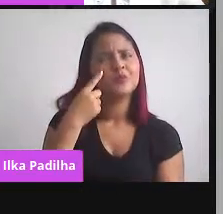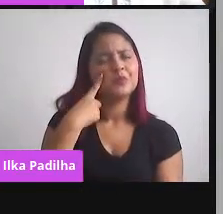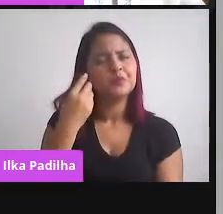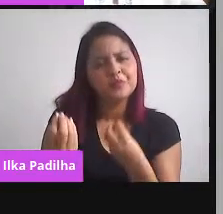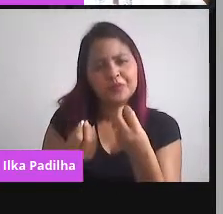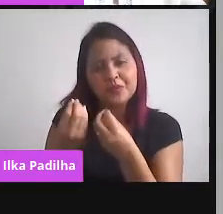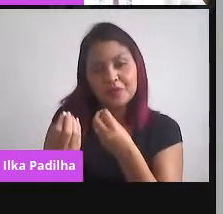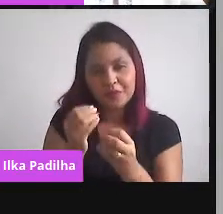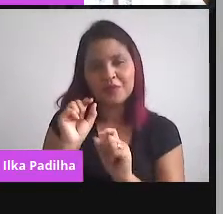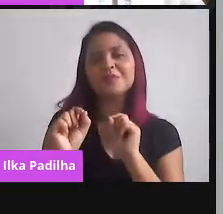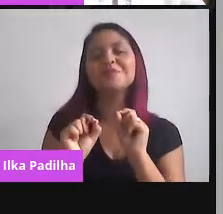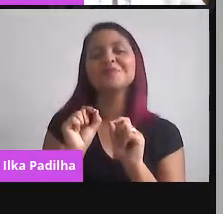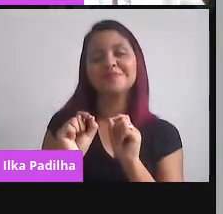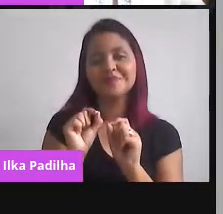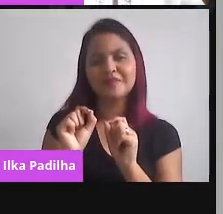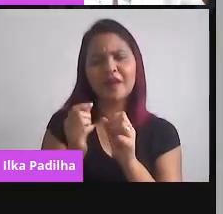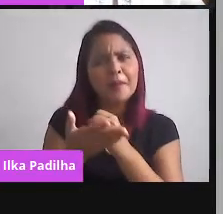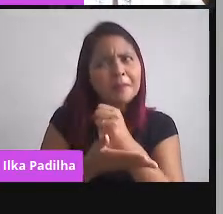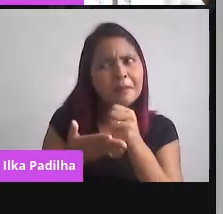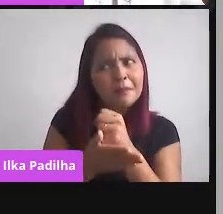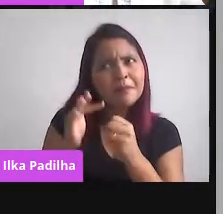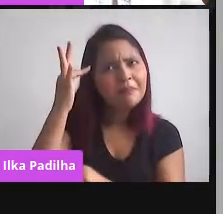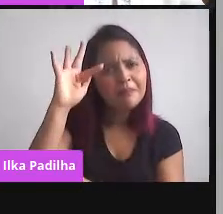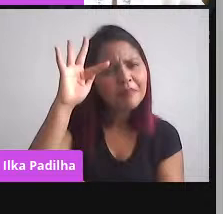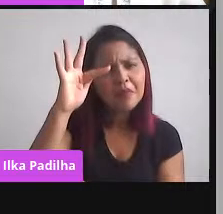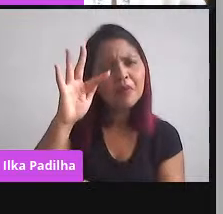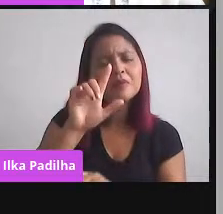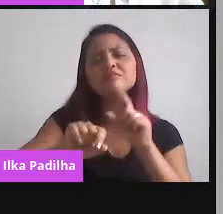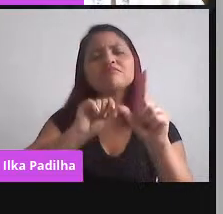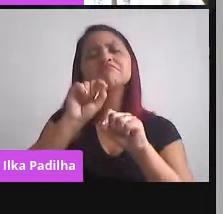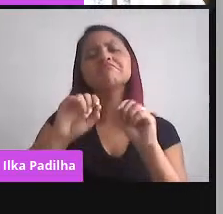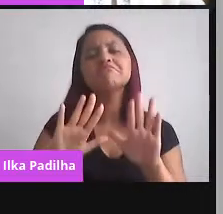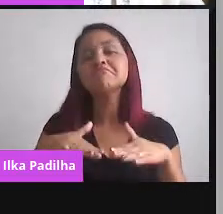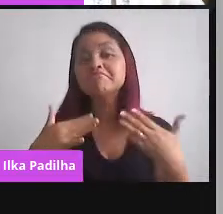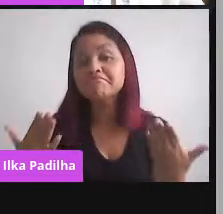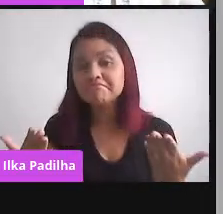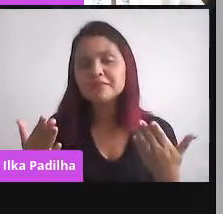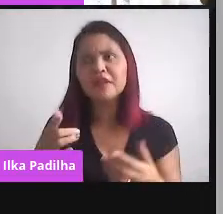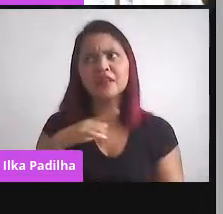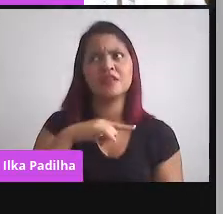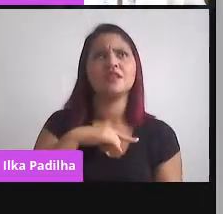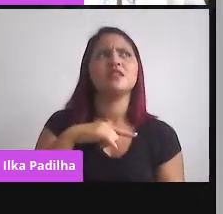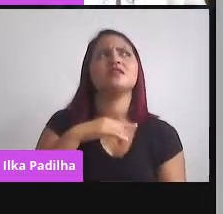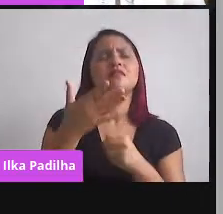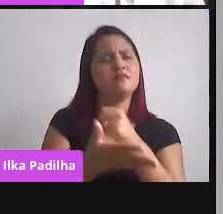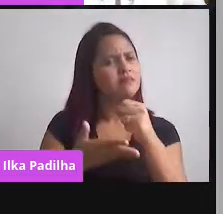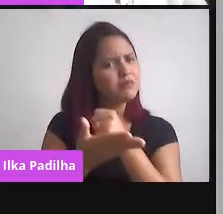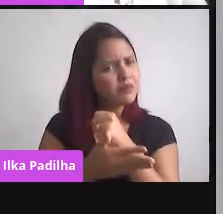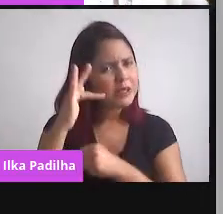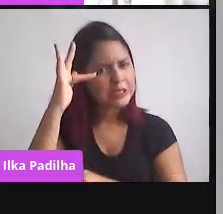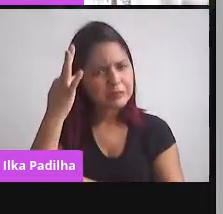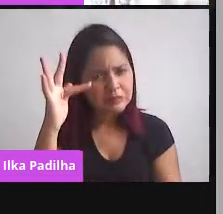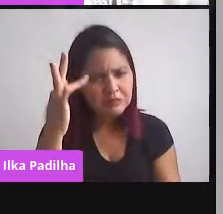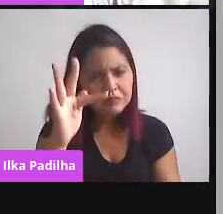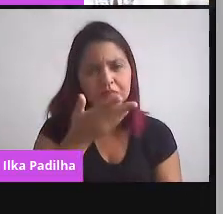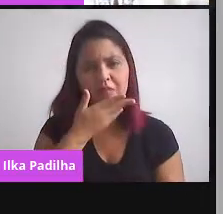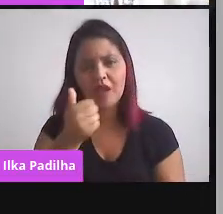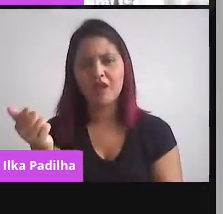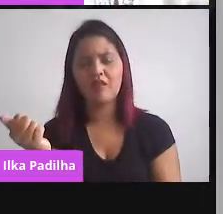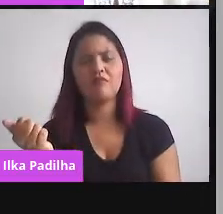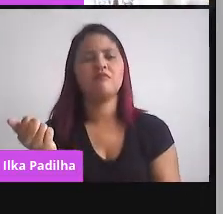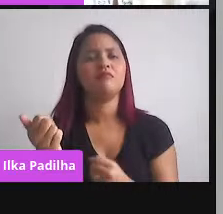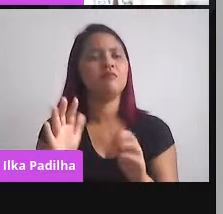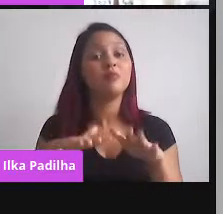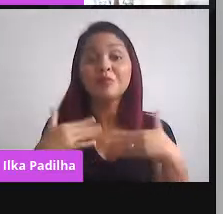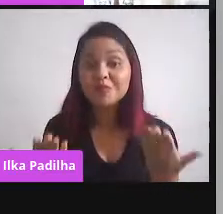programas, que é, que base teórica eu vou utilizar? Existe uma base que é melhor do que a outra? E aí eu diria para